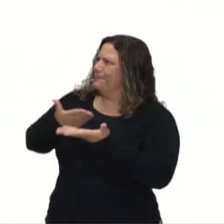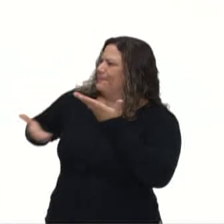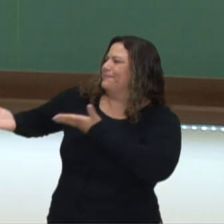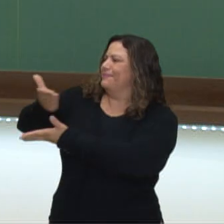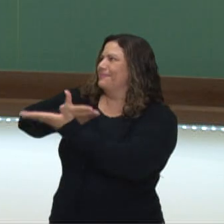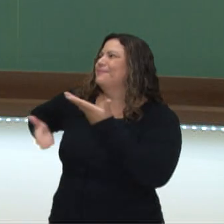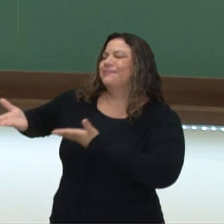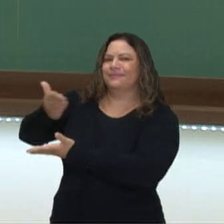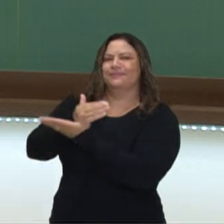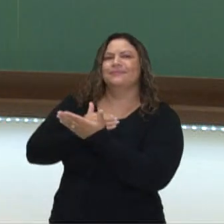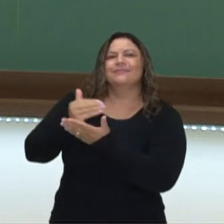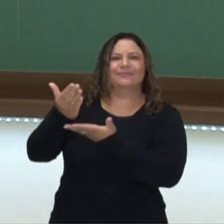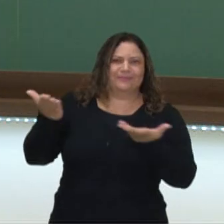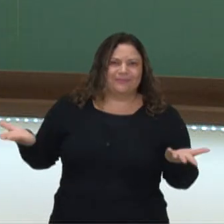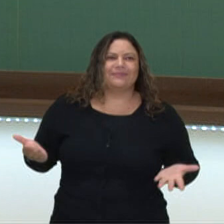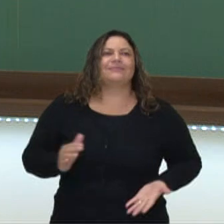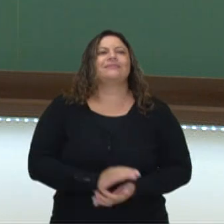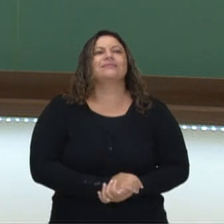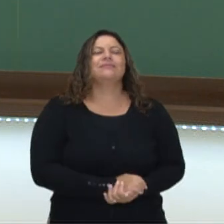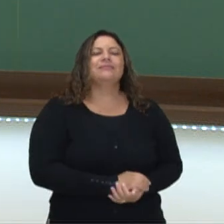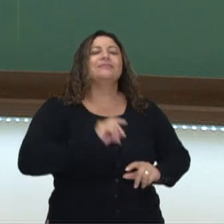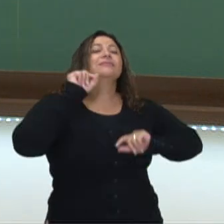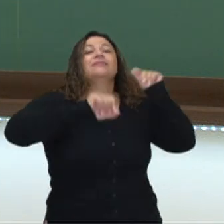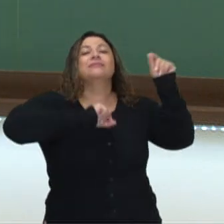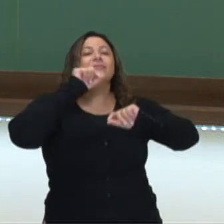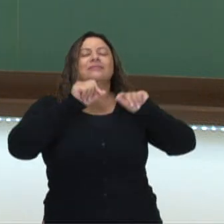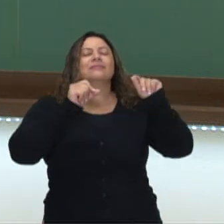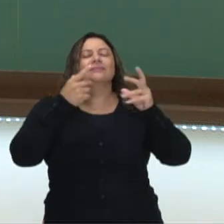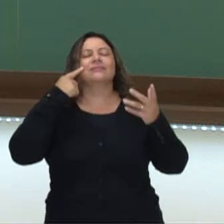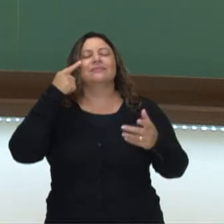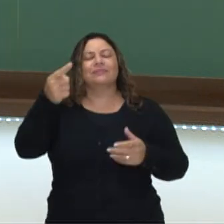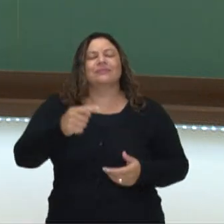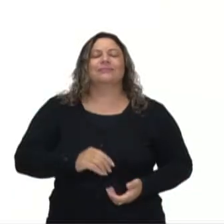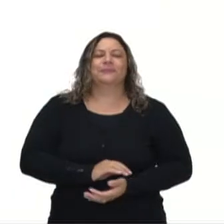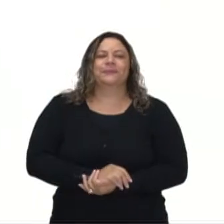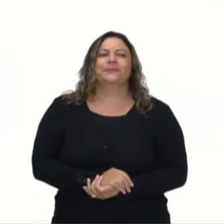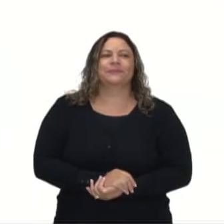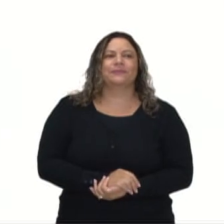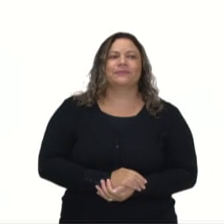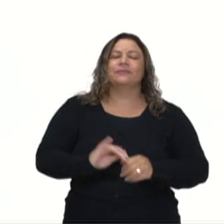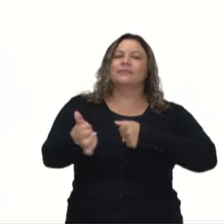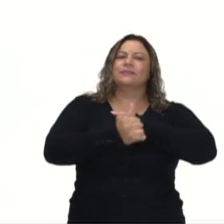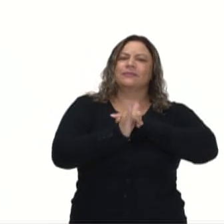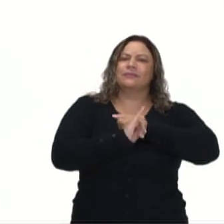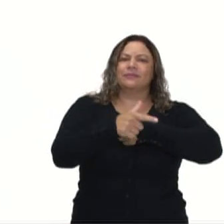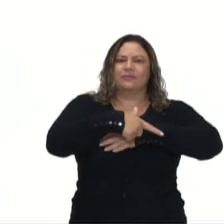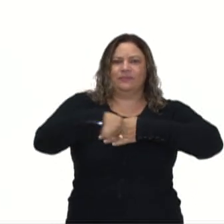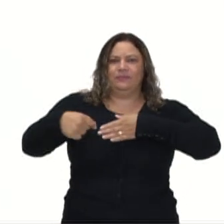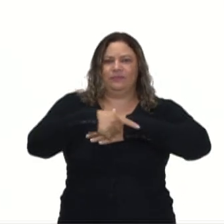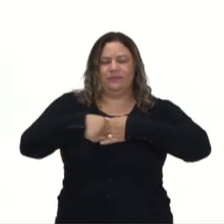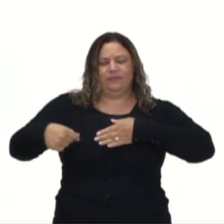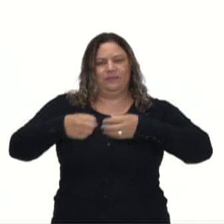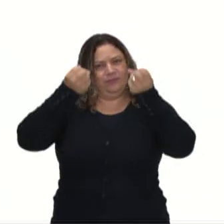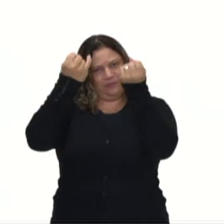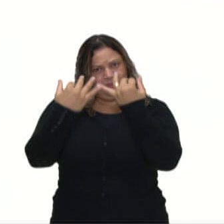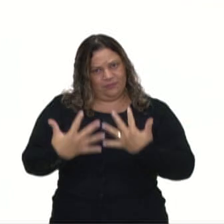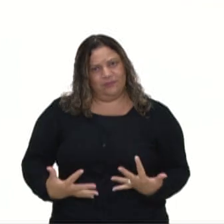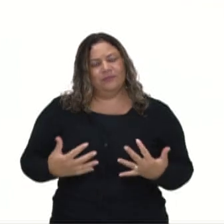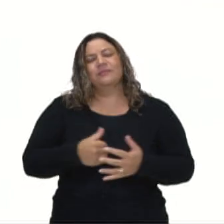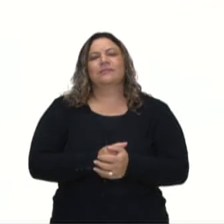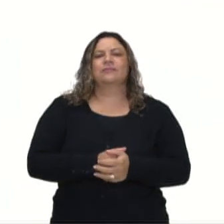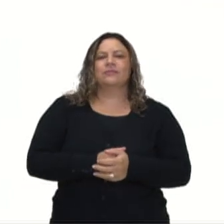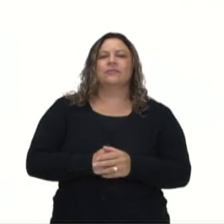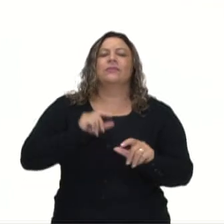refresca aquele mormaço. Então qual que é o nosso comando? Pensem aí. Na crônica o autor faz referência a uma